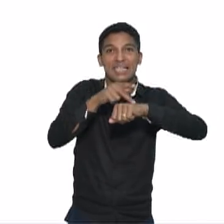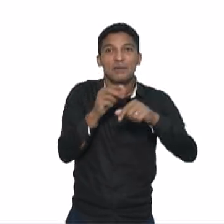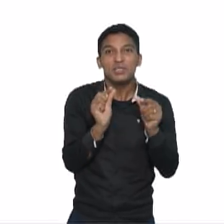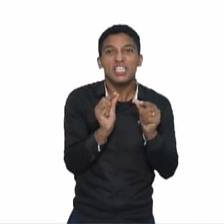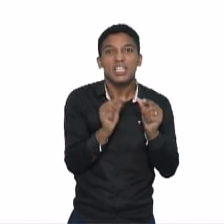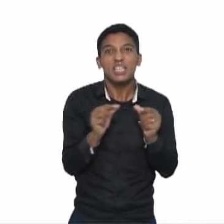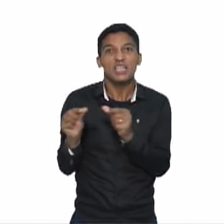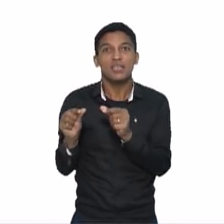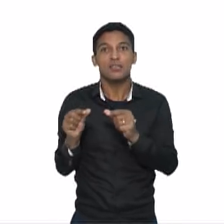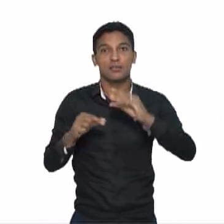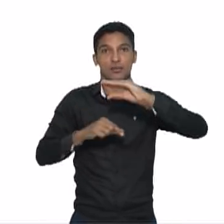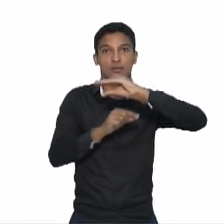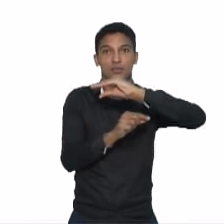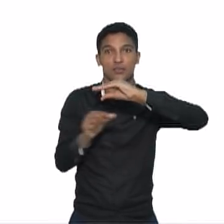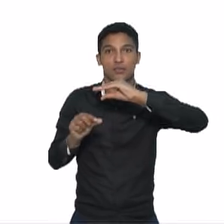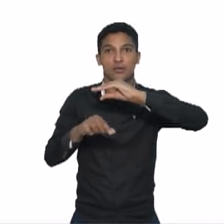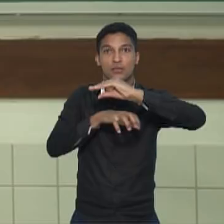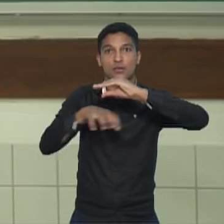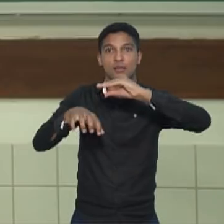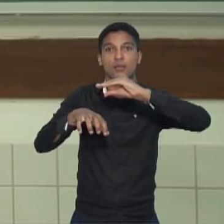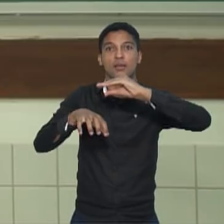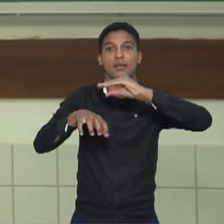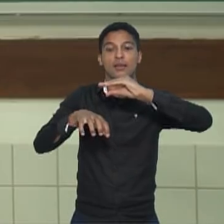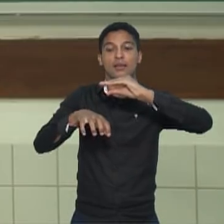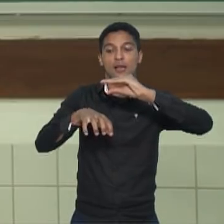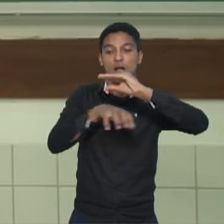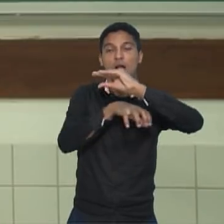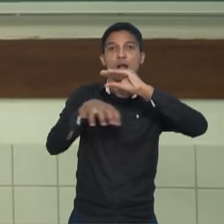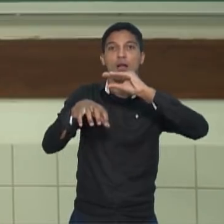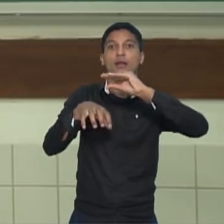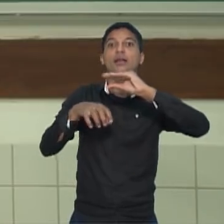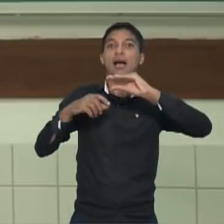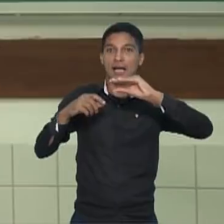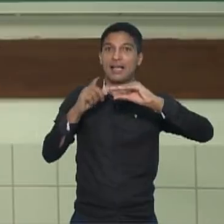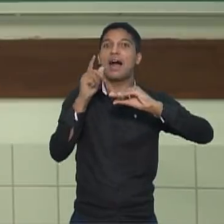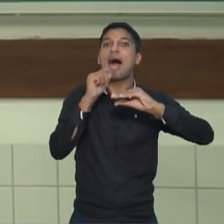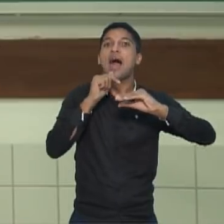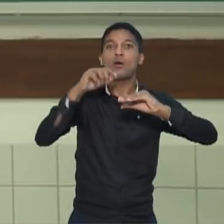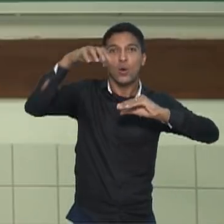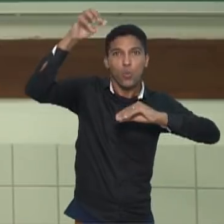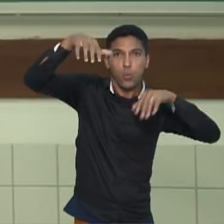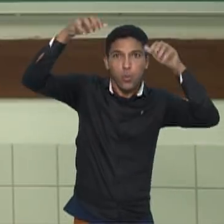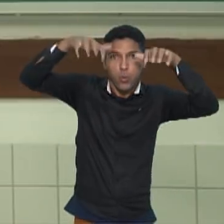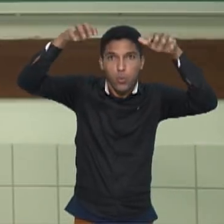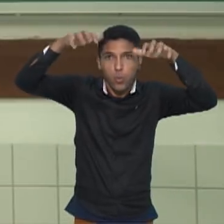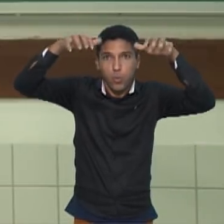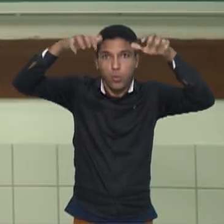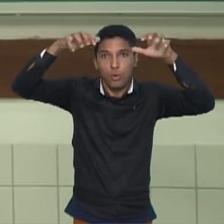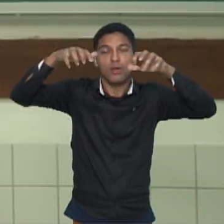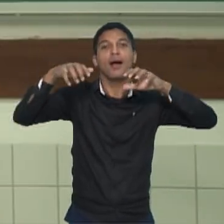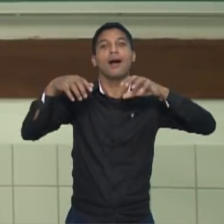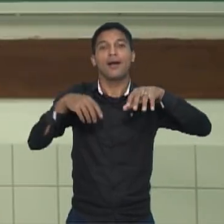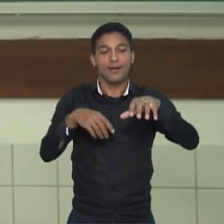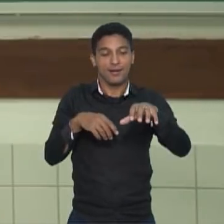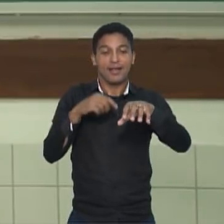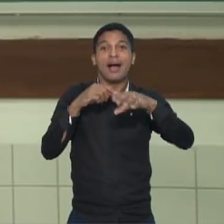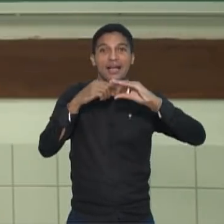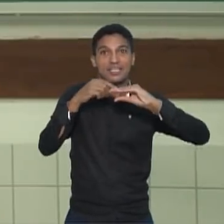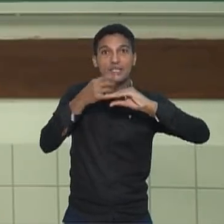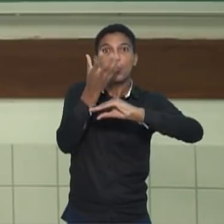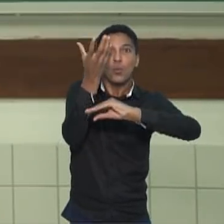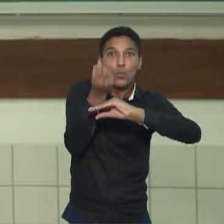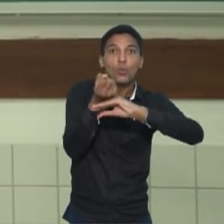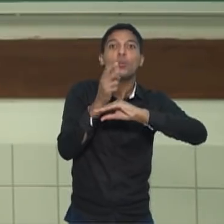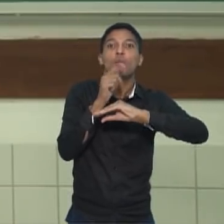e nutrientes. Turma, sexto ano, se este solo consegue ter